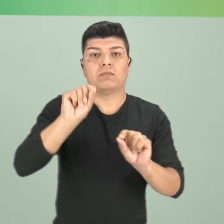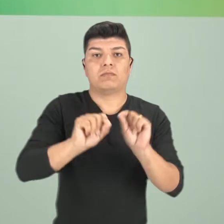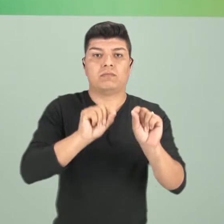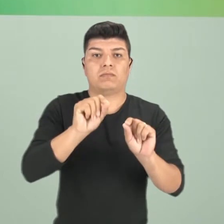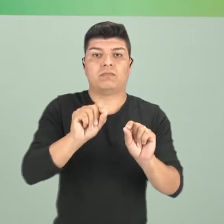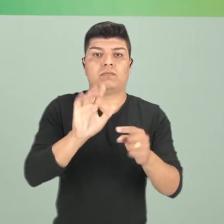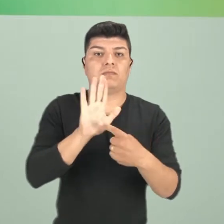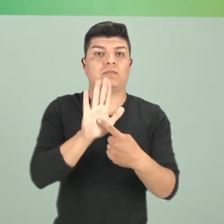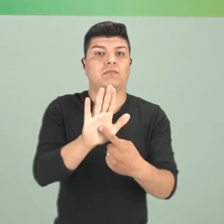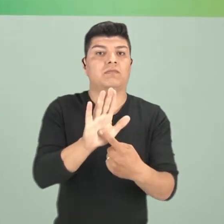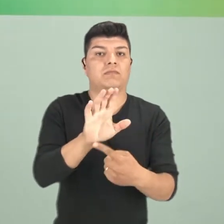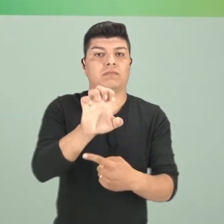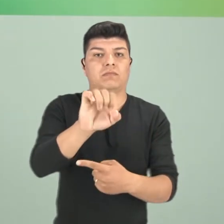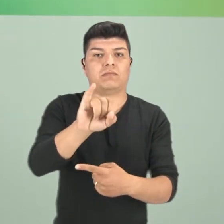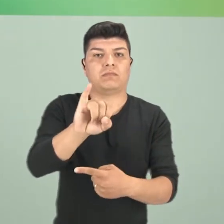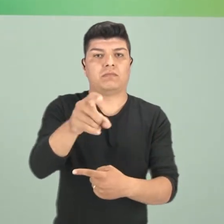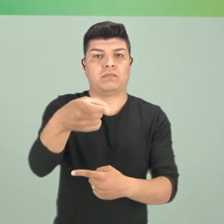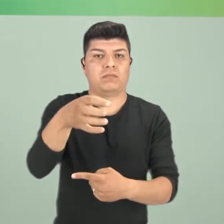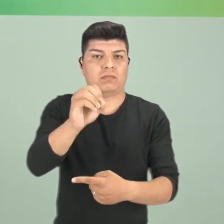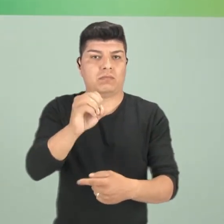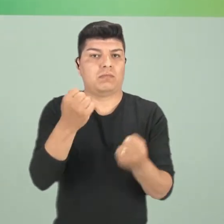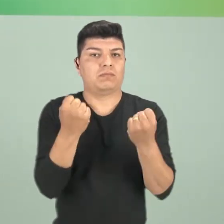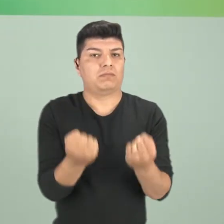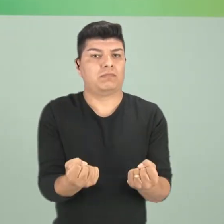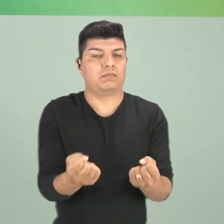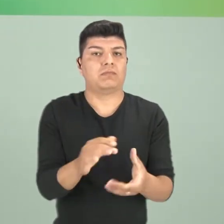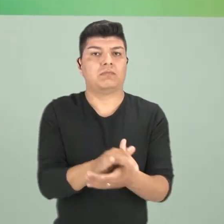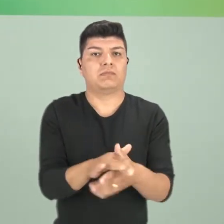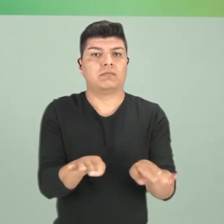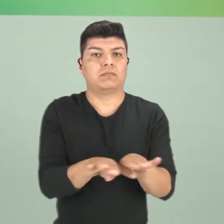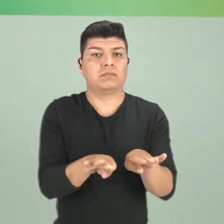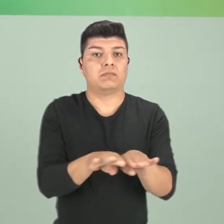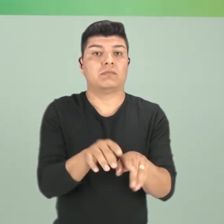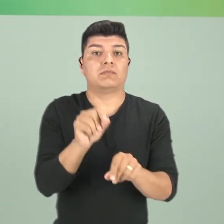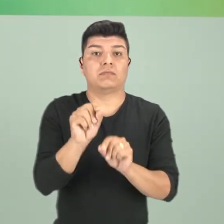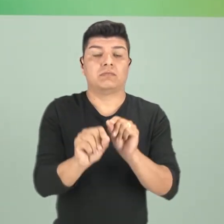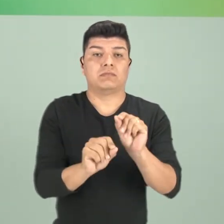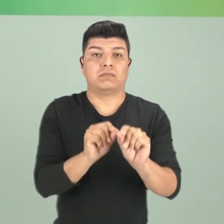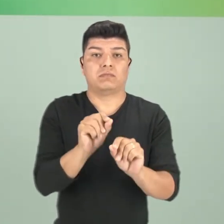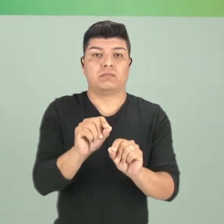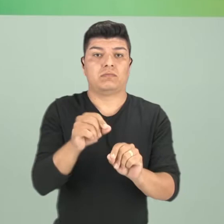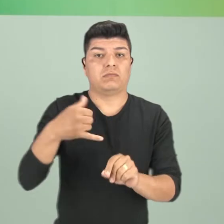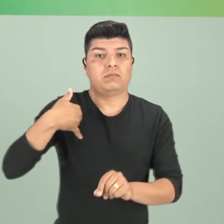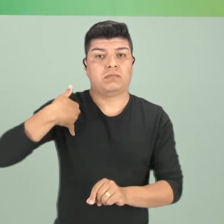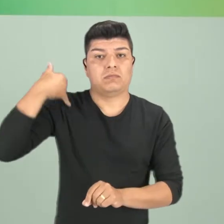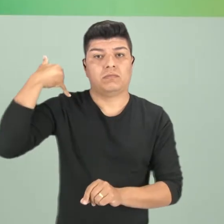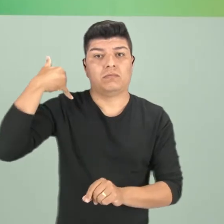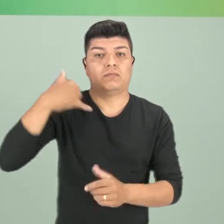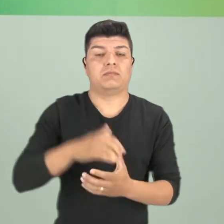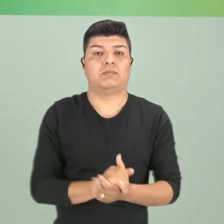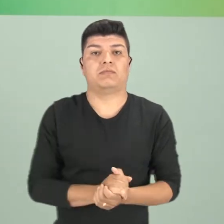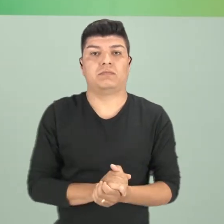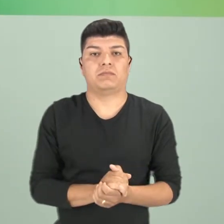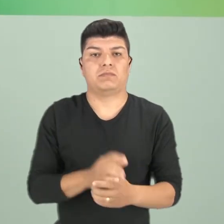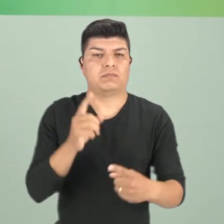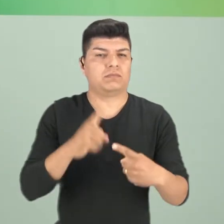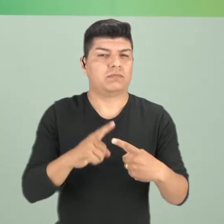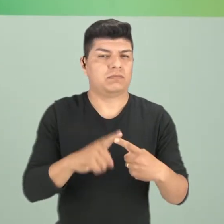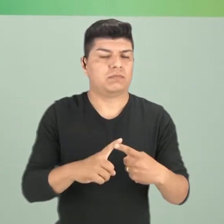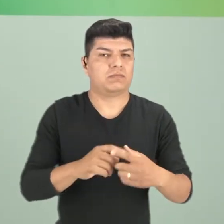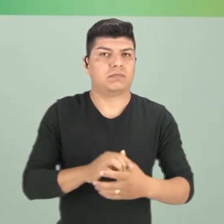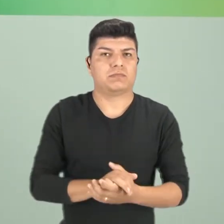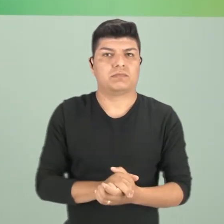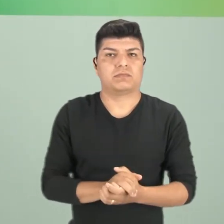eixos sobre peso e sobre idade. Por quê,